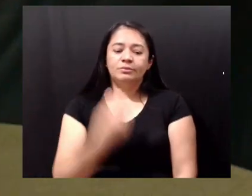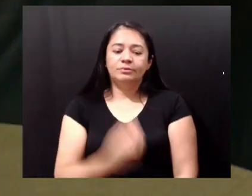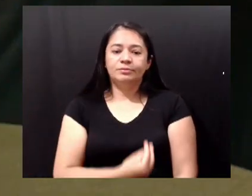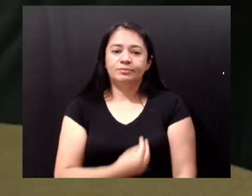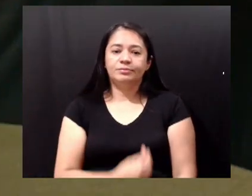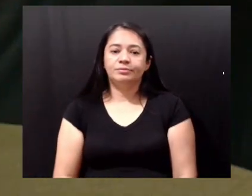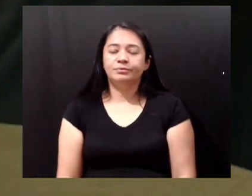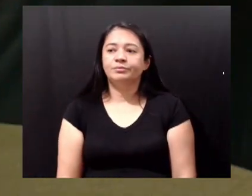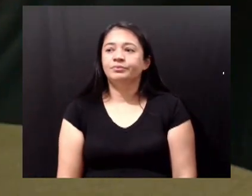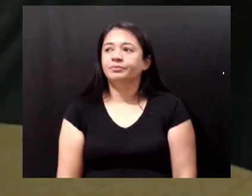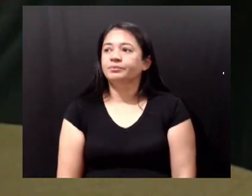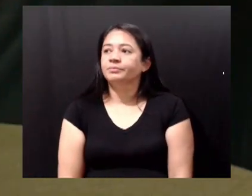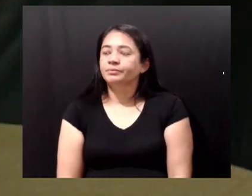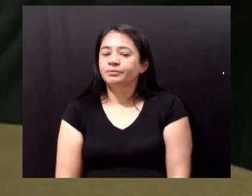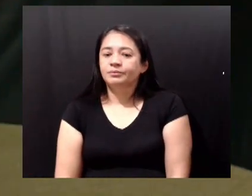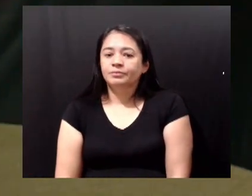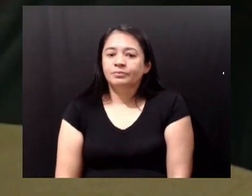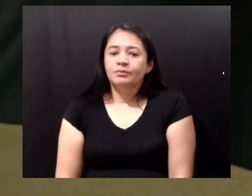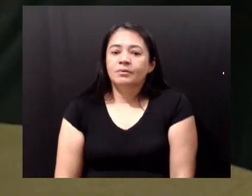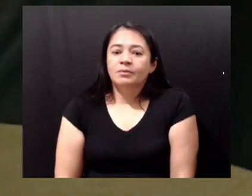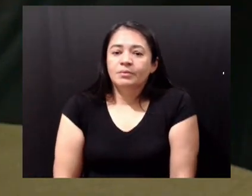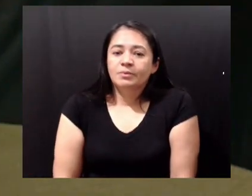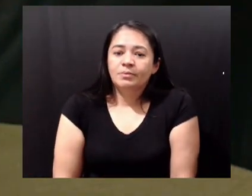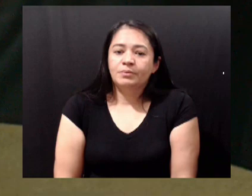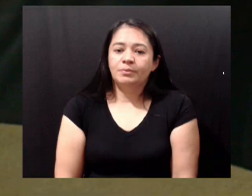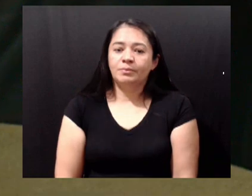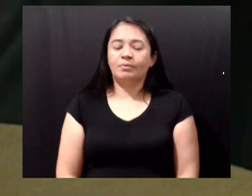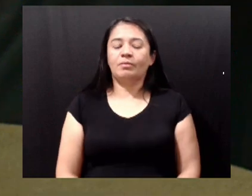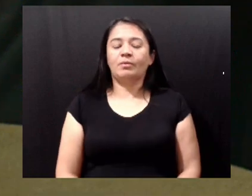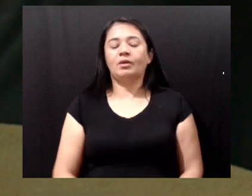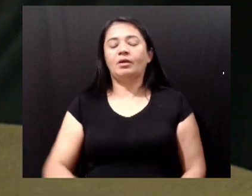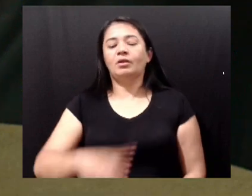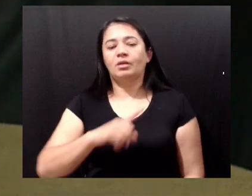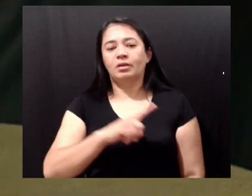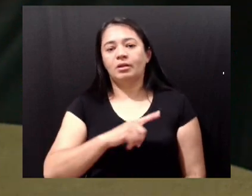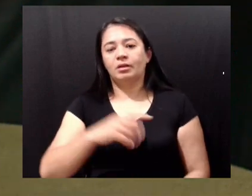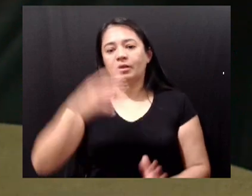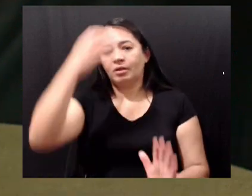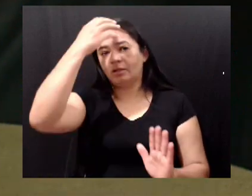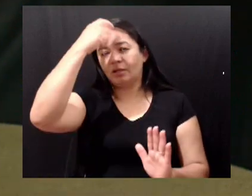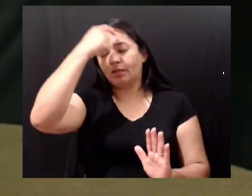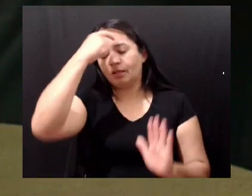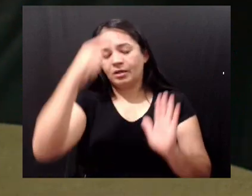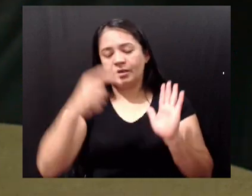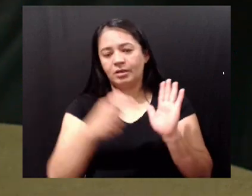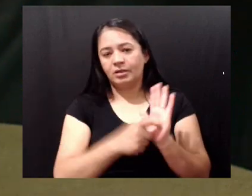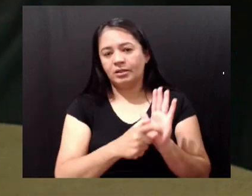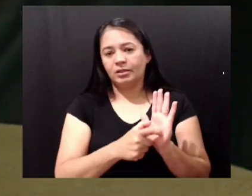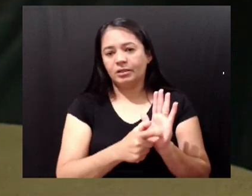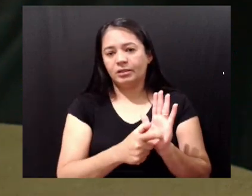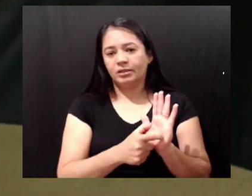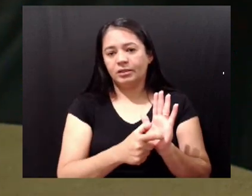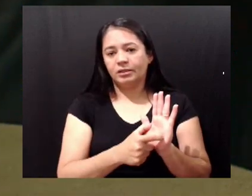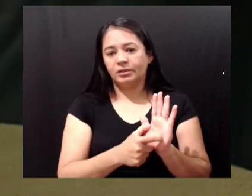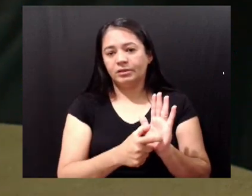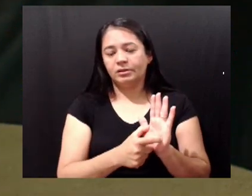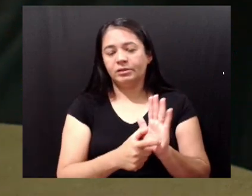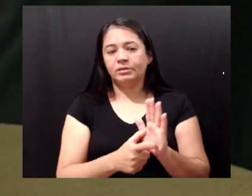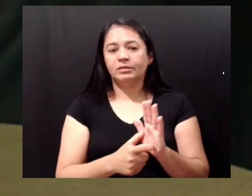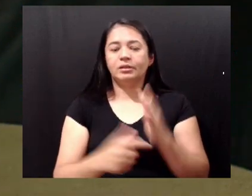da Central IA, a Íria, nossa inteligência artificial, trazendo informações de Campinas, do Legislativo,